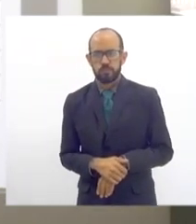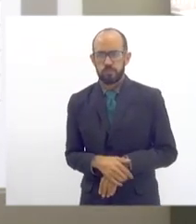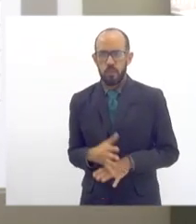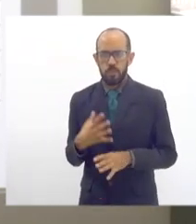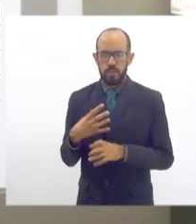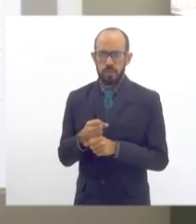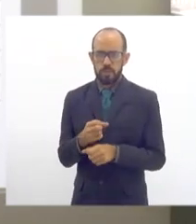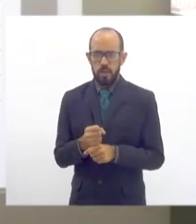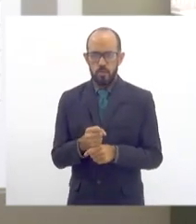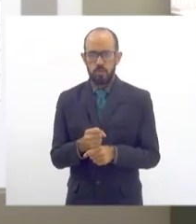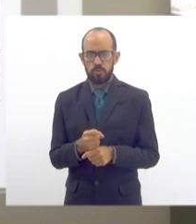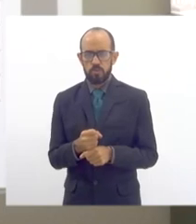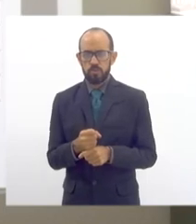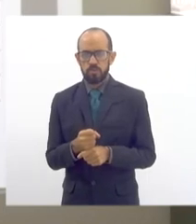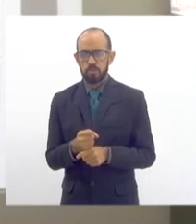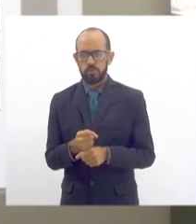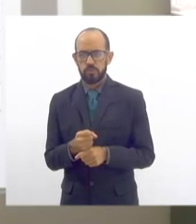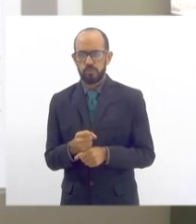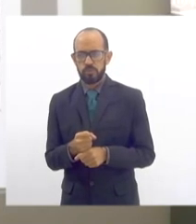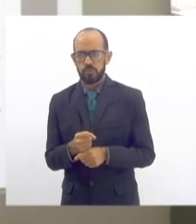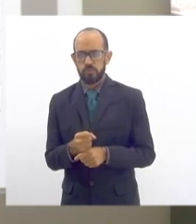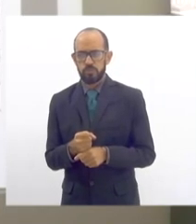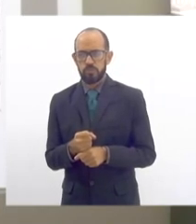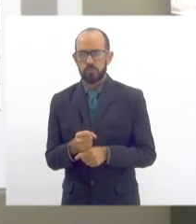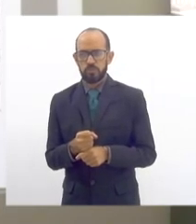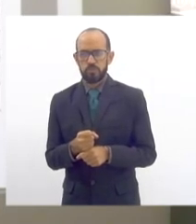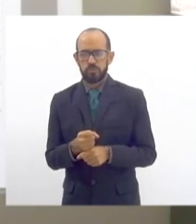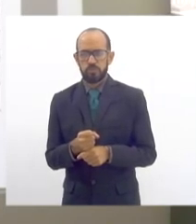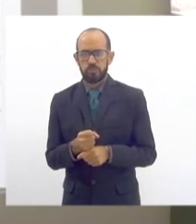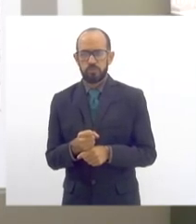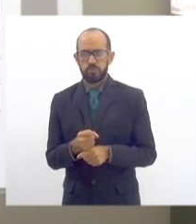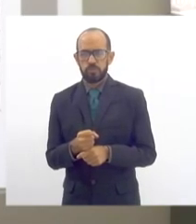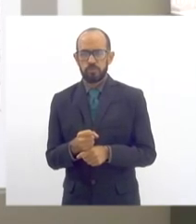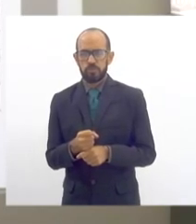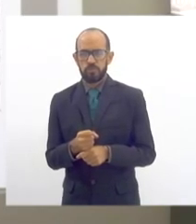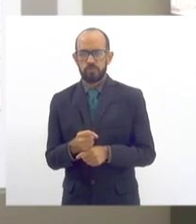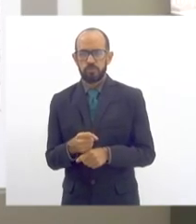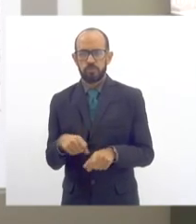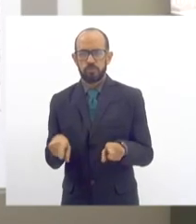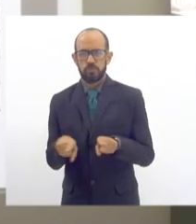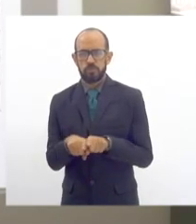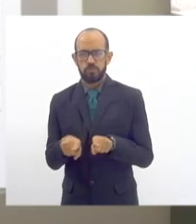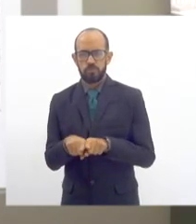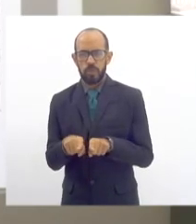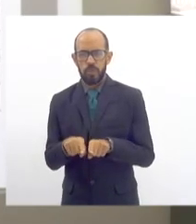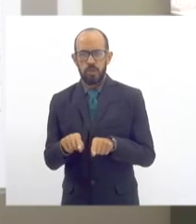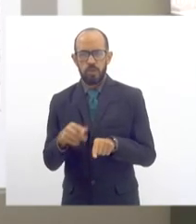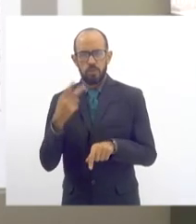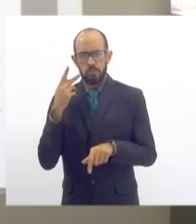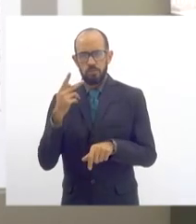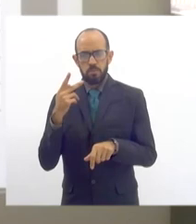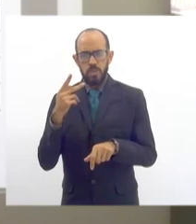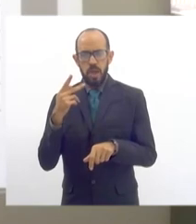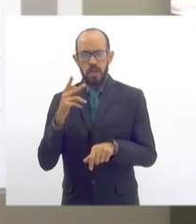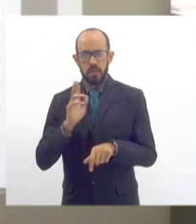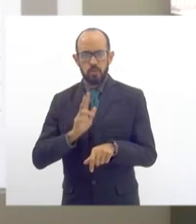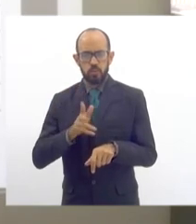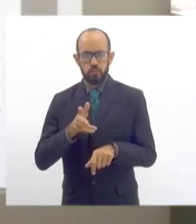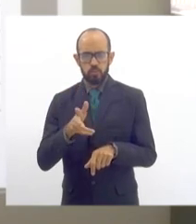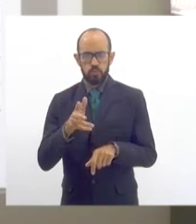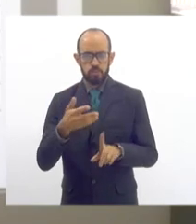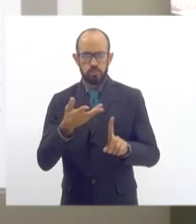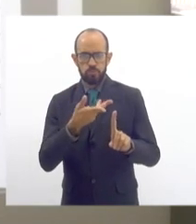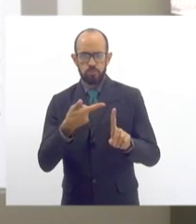cálculos, pode passar, por favor, quanto para uma eventual permanência da meritocracia,